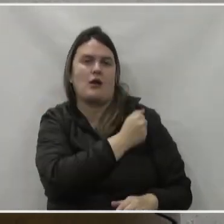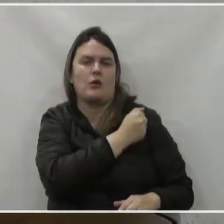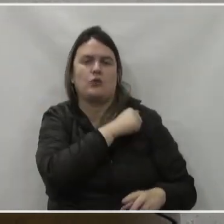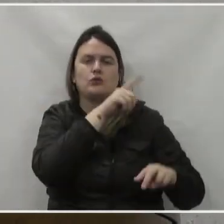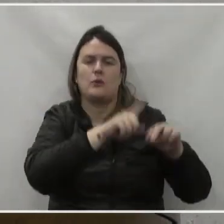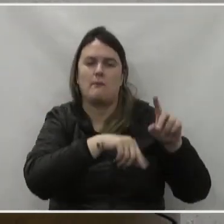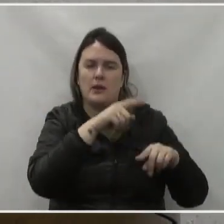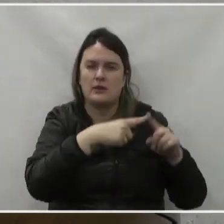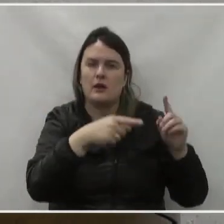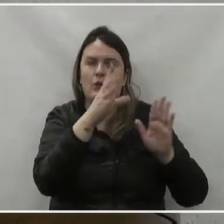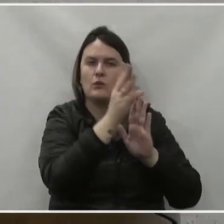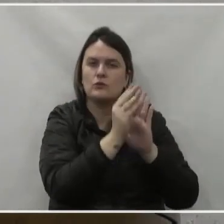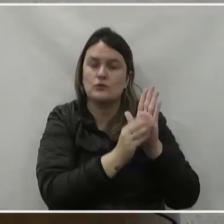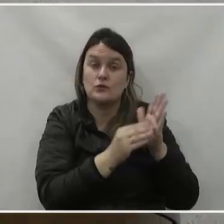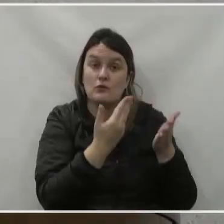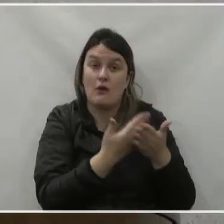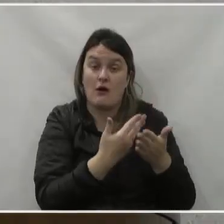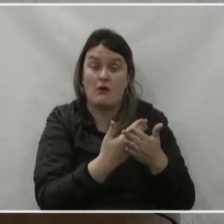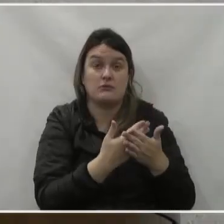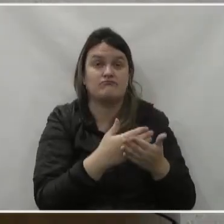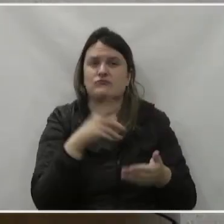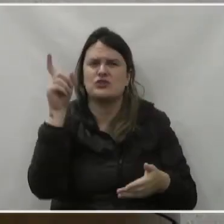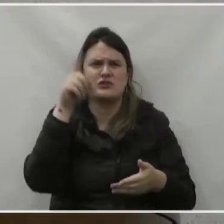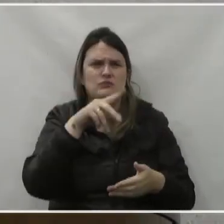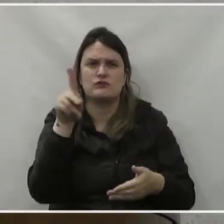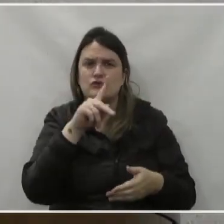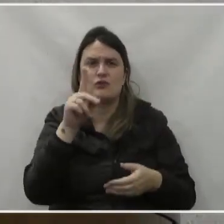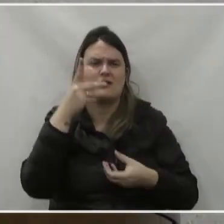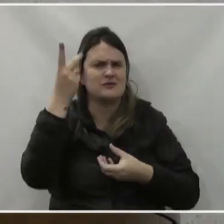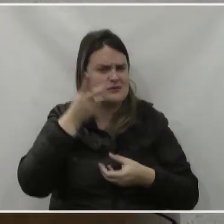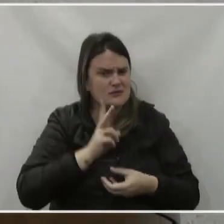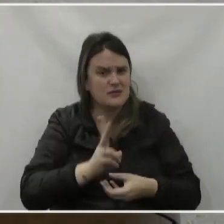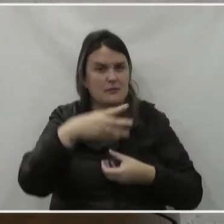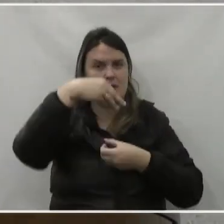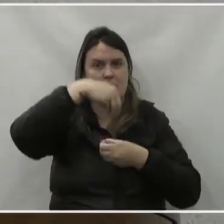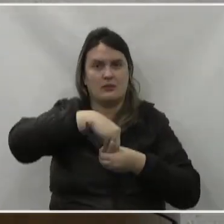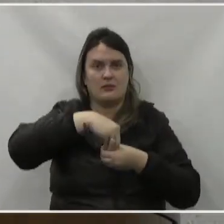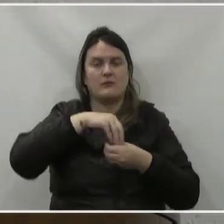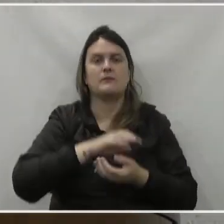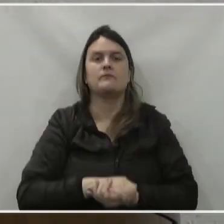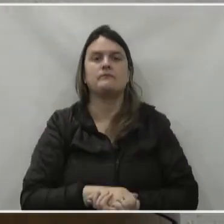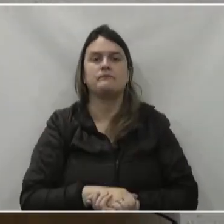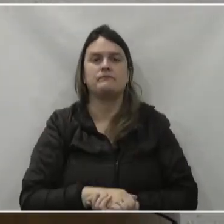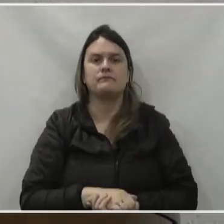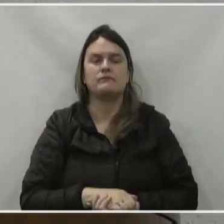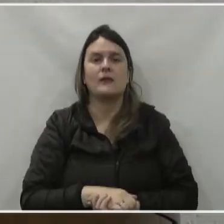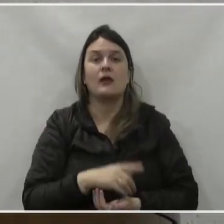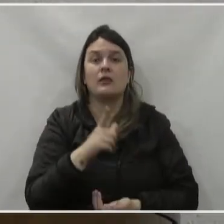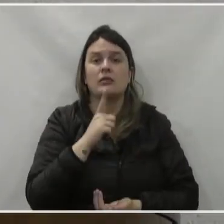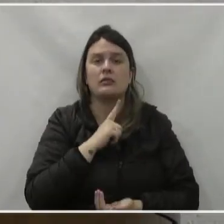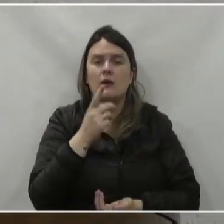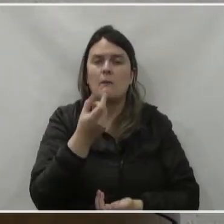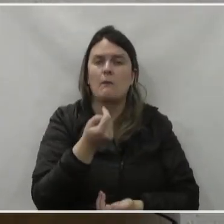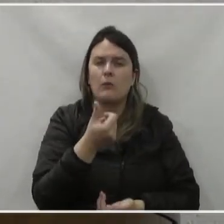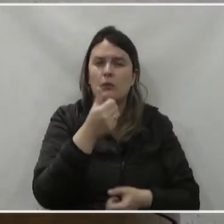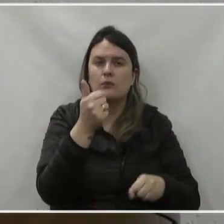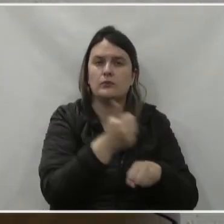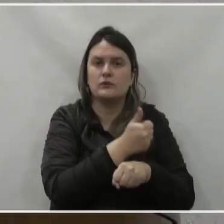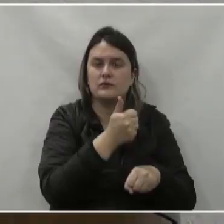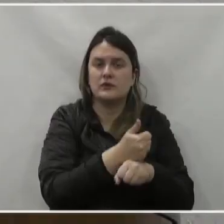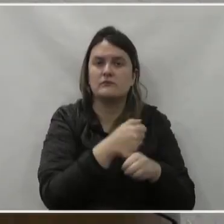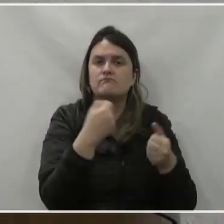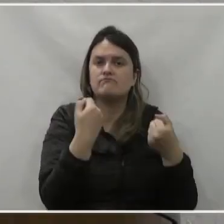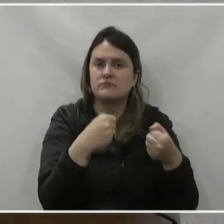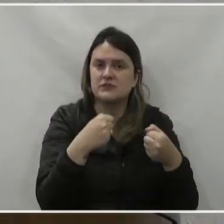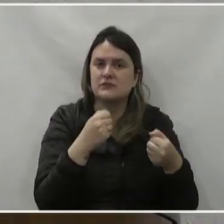materiais, conteúdos da aula. O ser professor não sai de nós. São poucos profissionais que